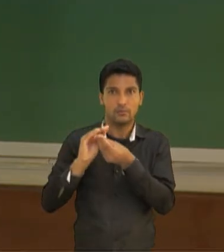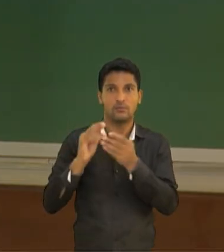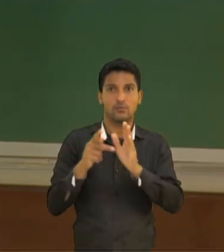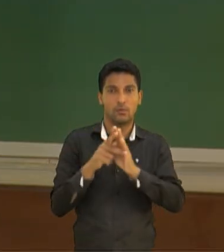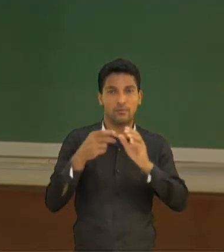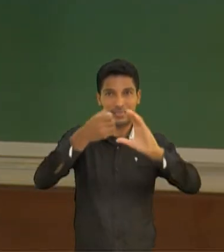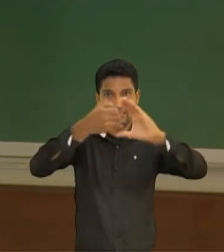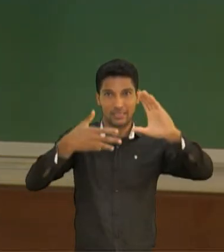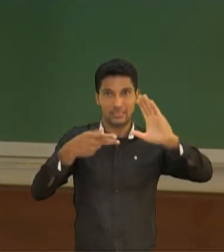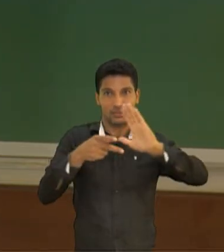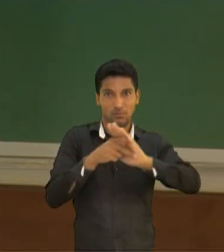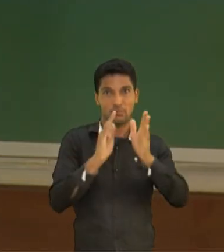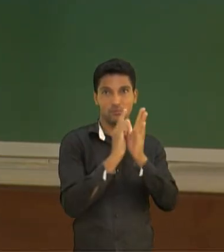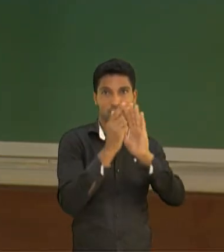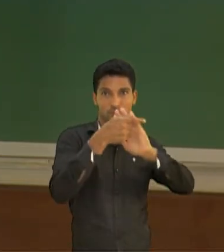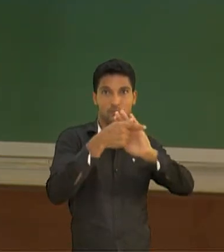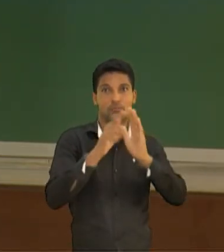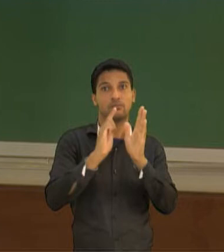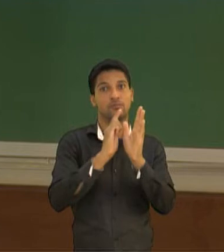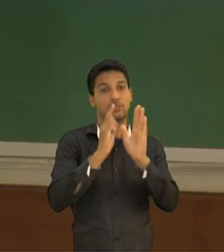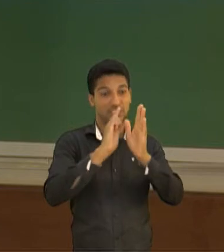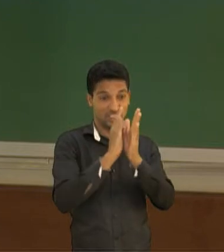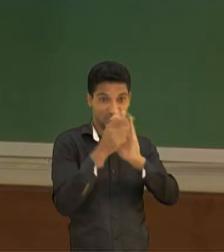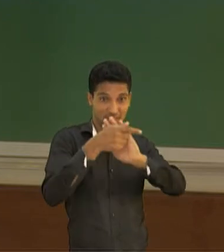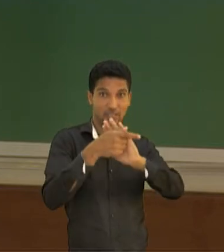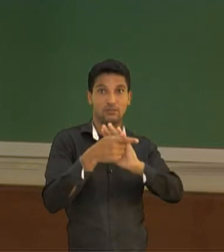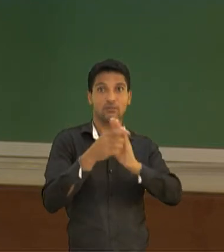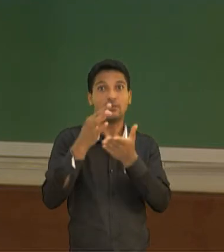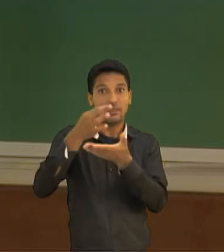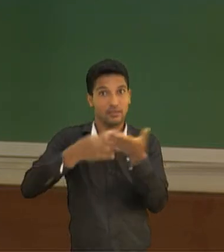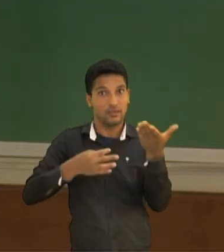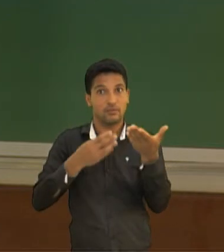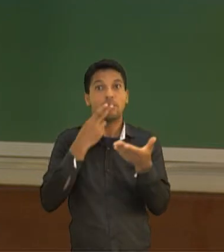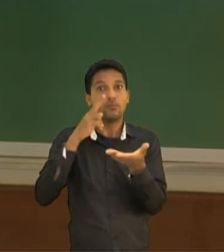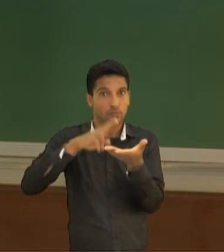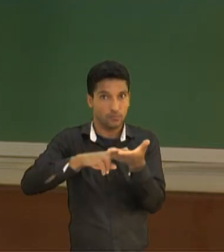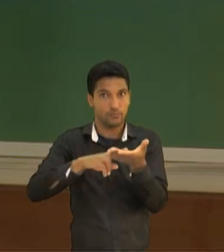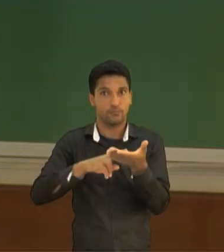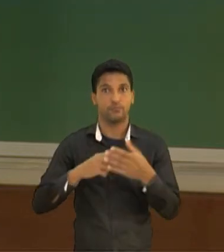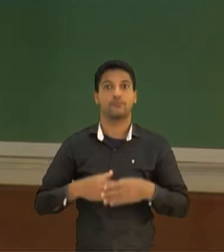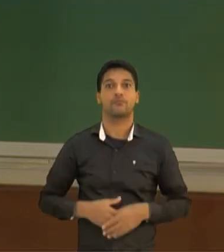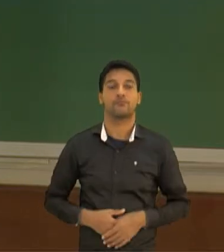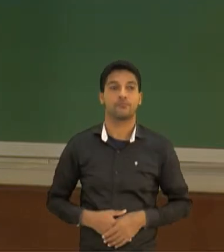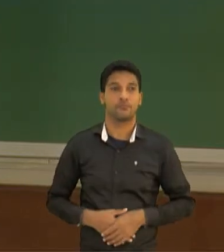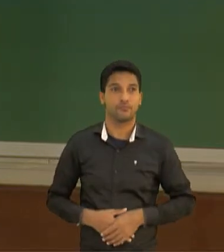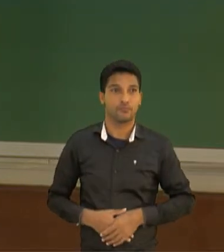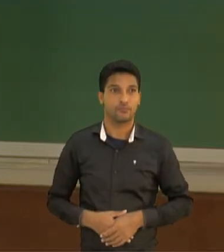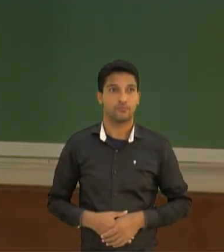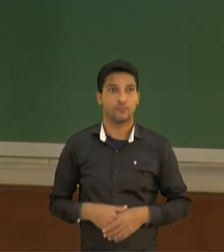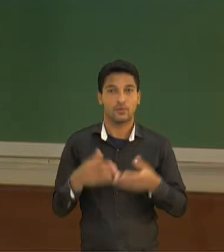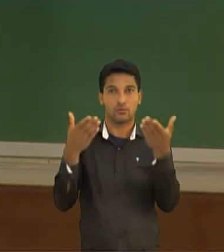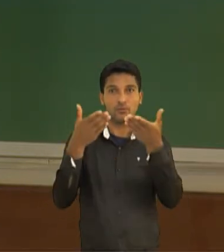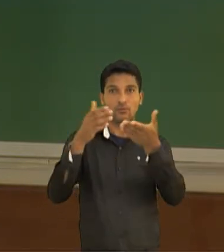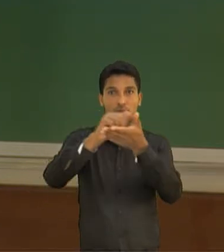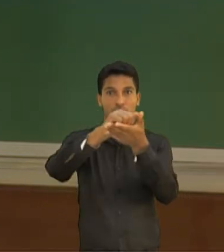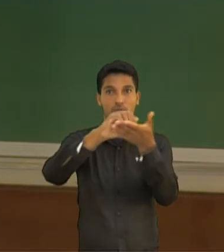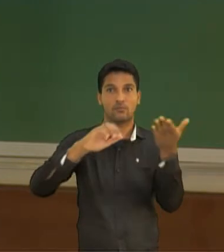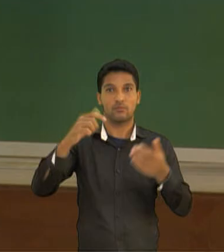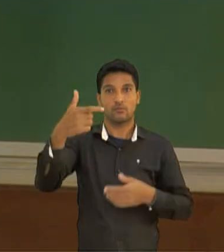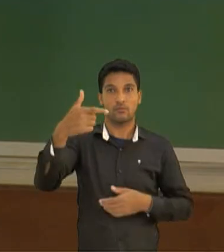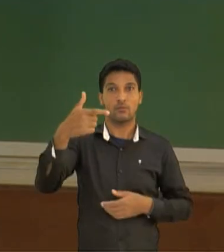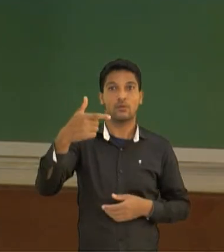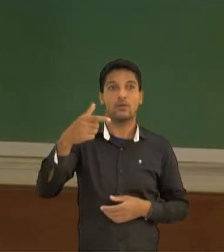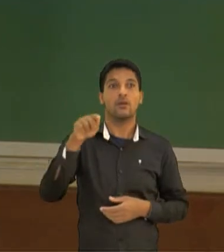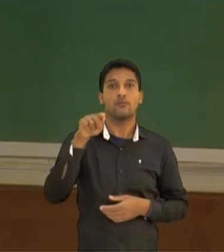este gênero textual, né? A carta também é um gênero textual. E atividade 2, eu vou pedir para